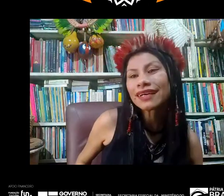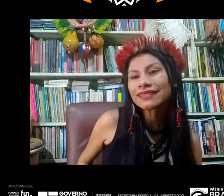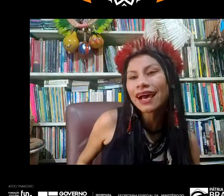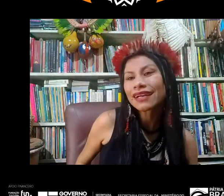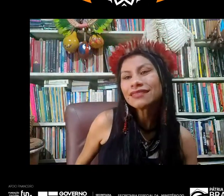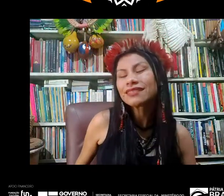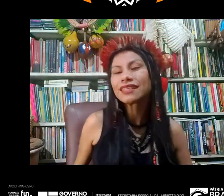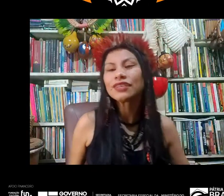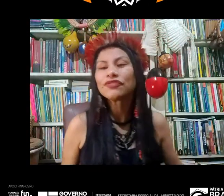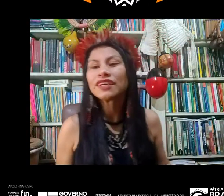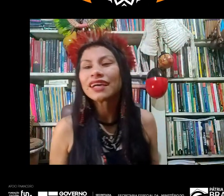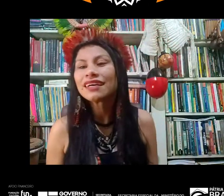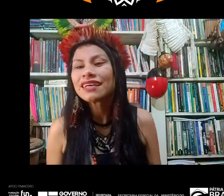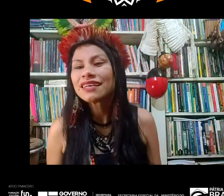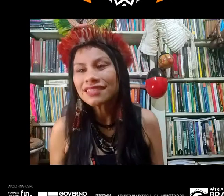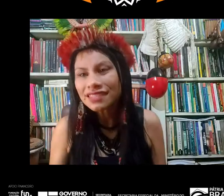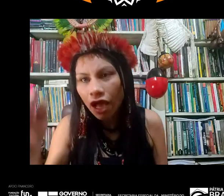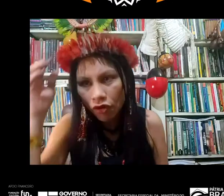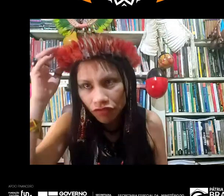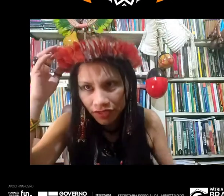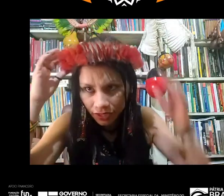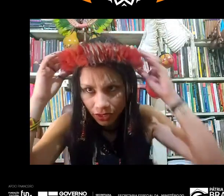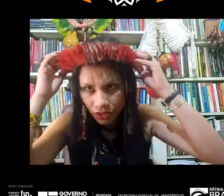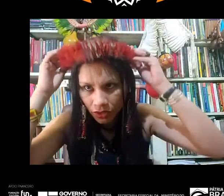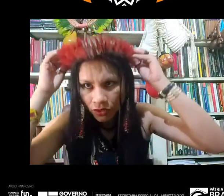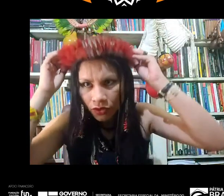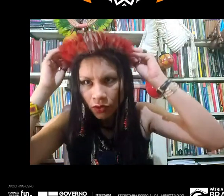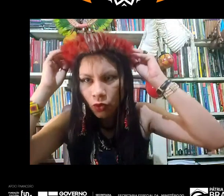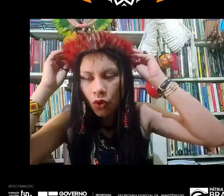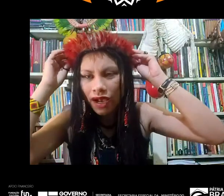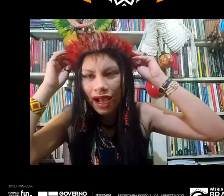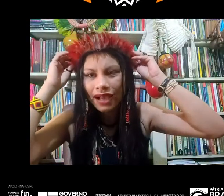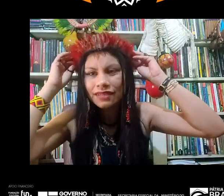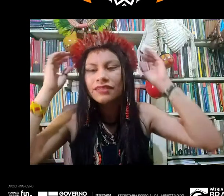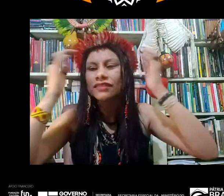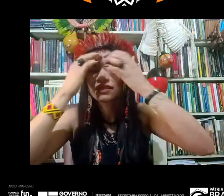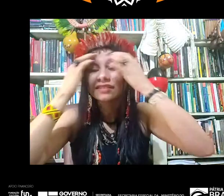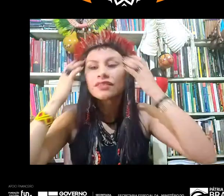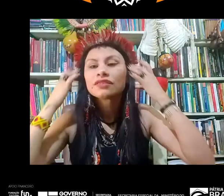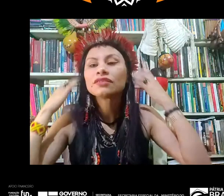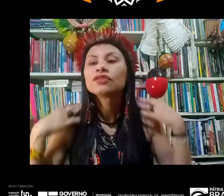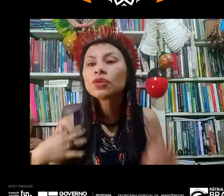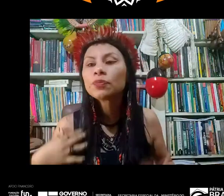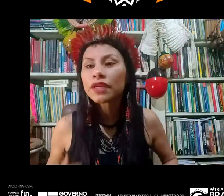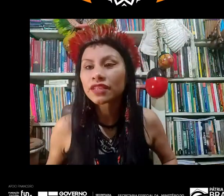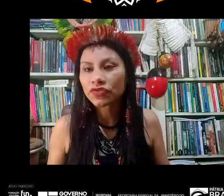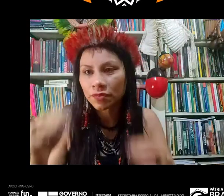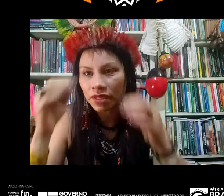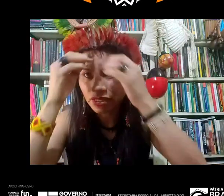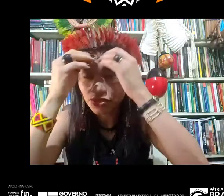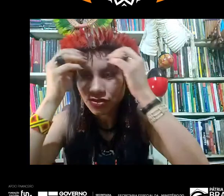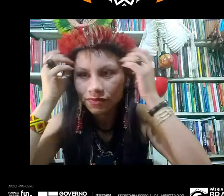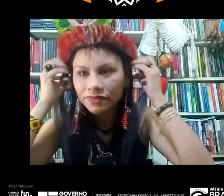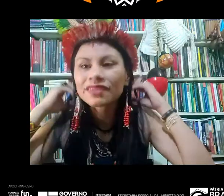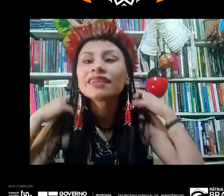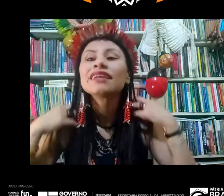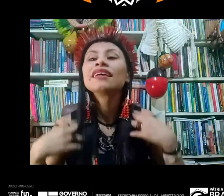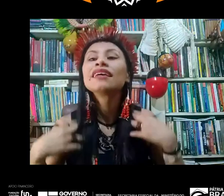Anauê, a tinga tara, significa salve o cocá de penas